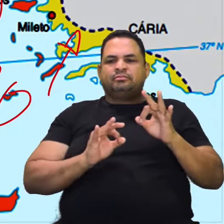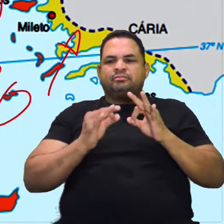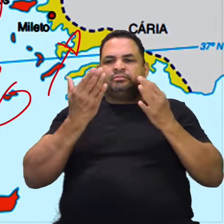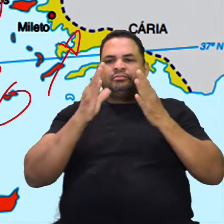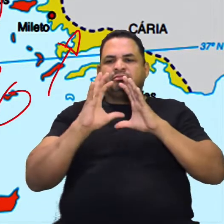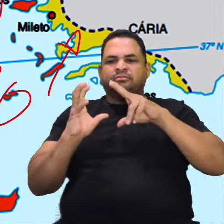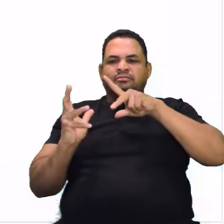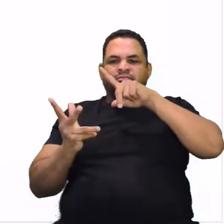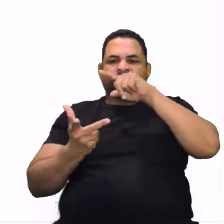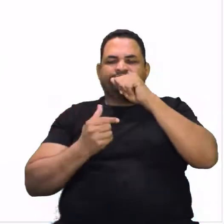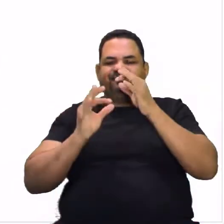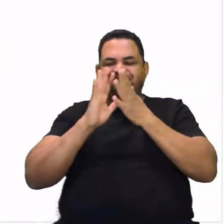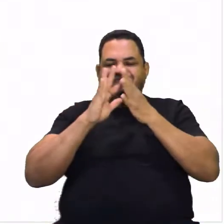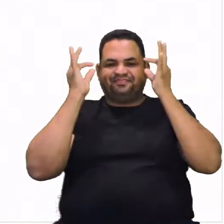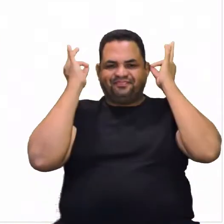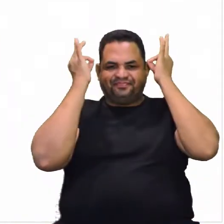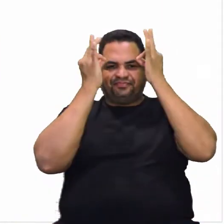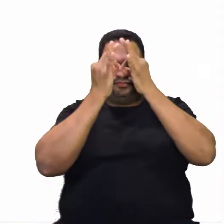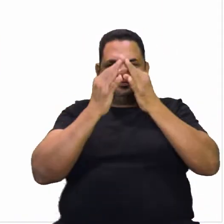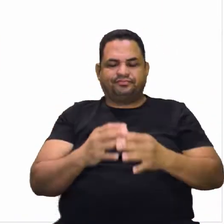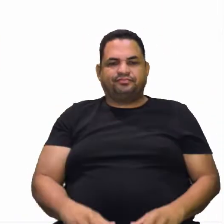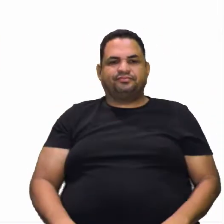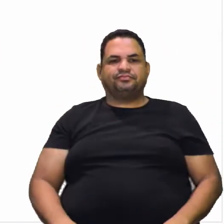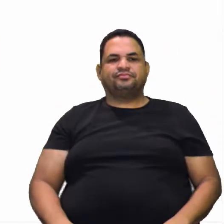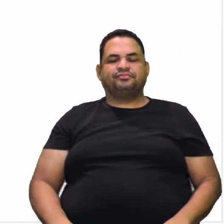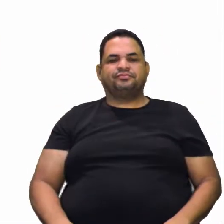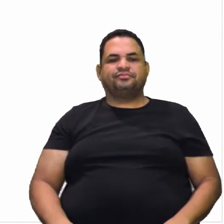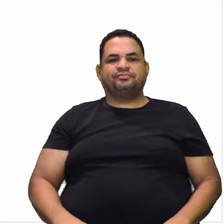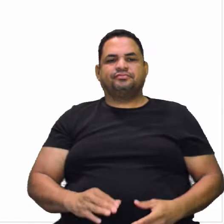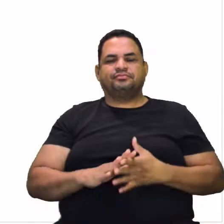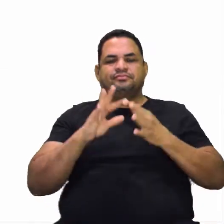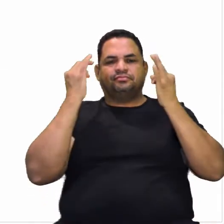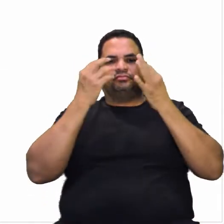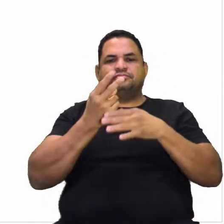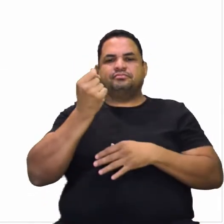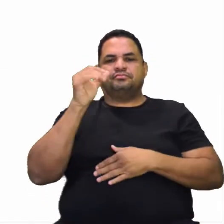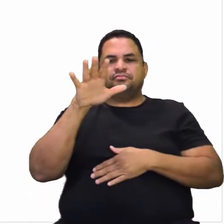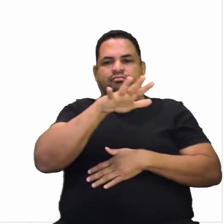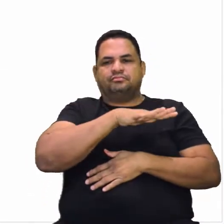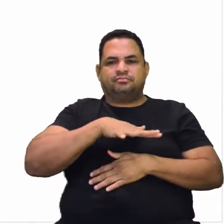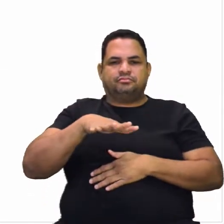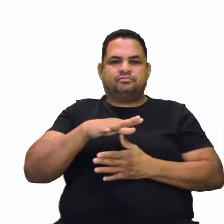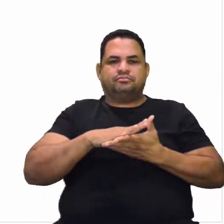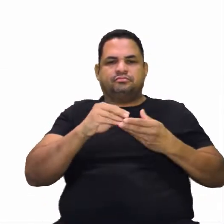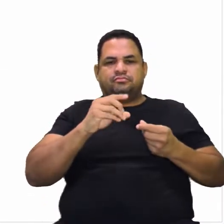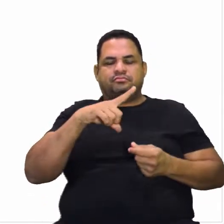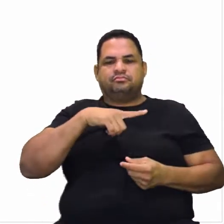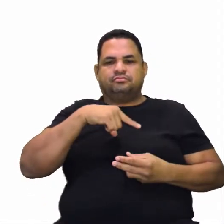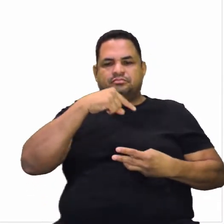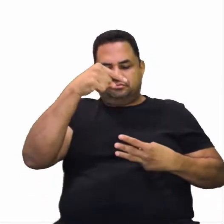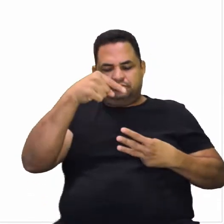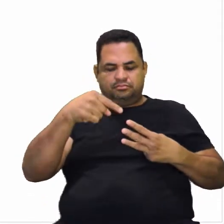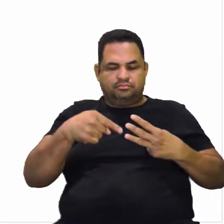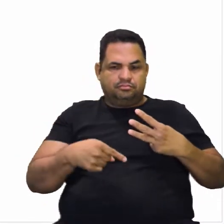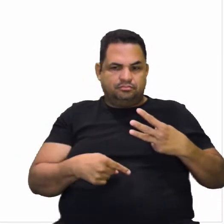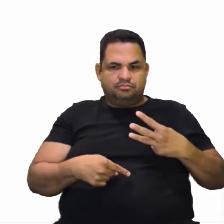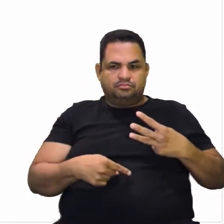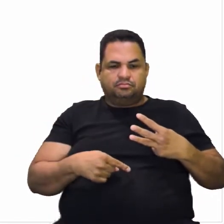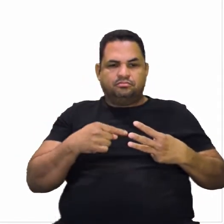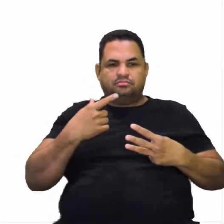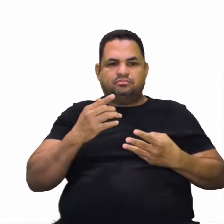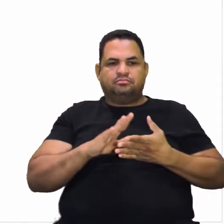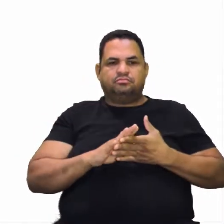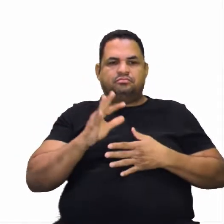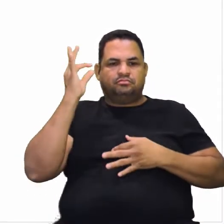mundo grego. A Grécia Antiga ocupava um território que pode ser dividido em 3 grandes partes. A